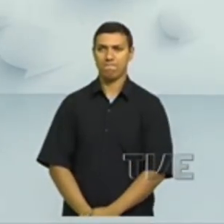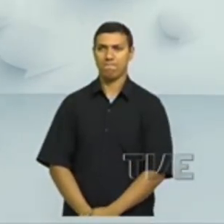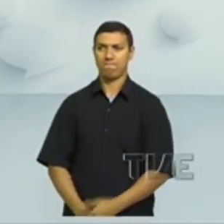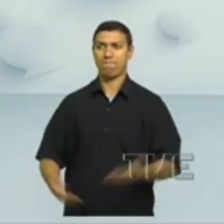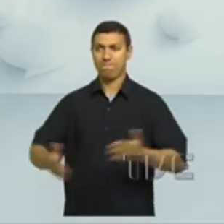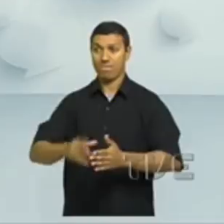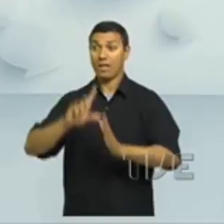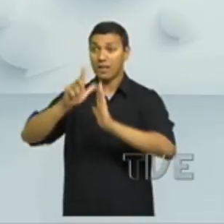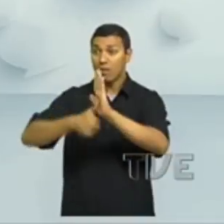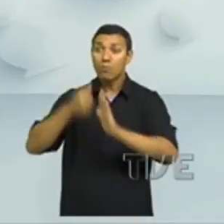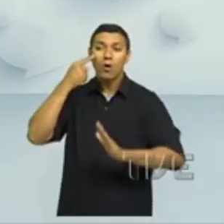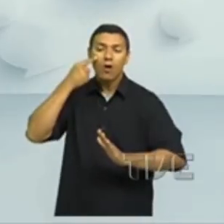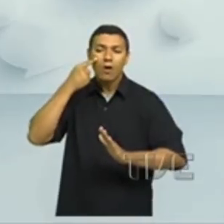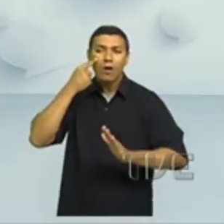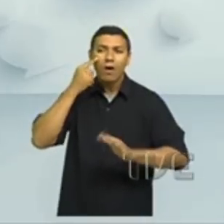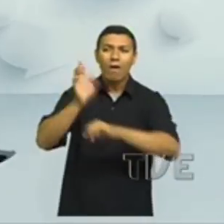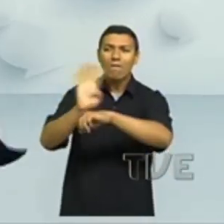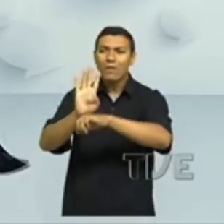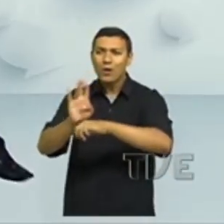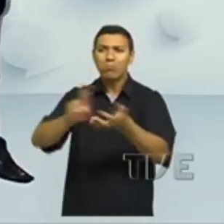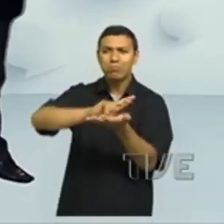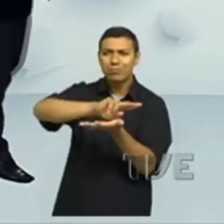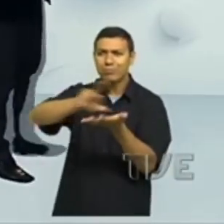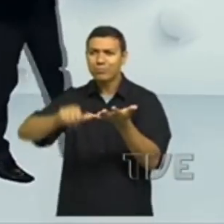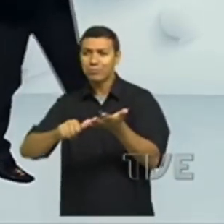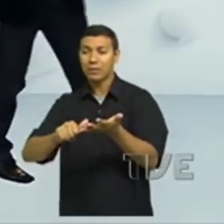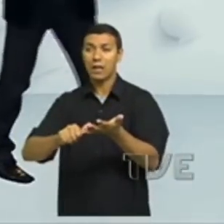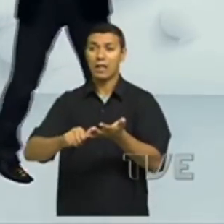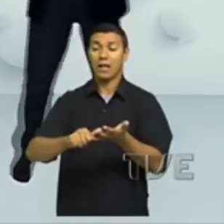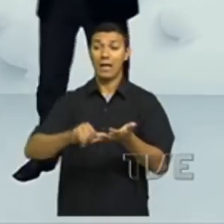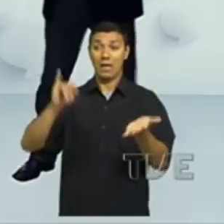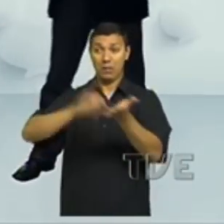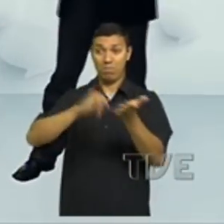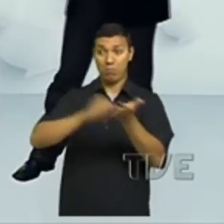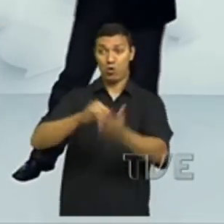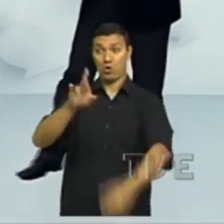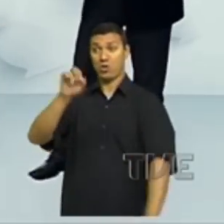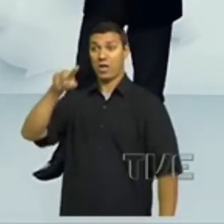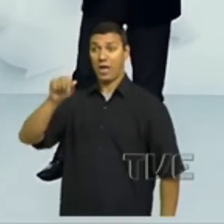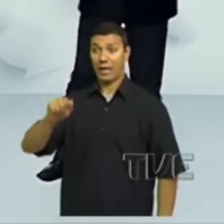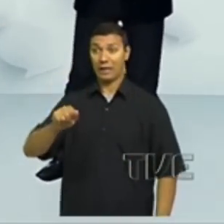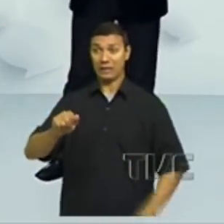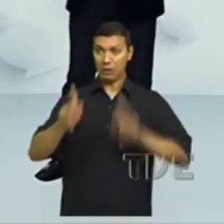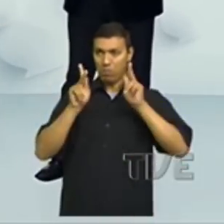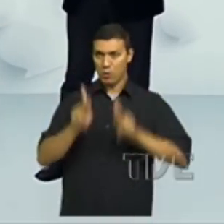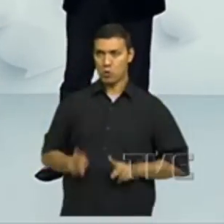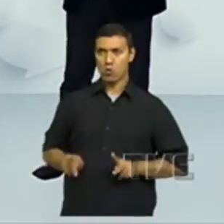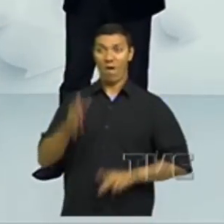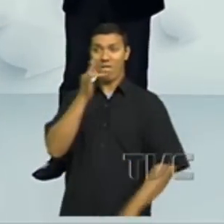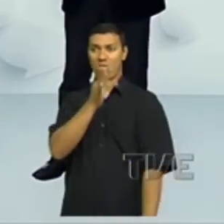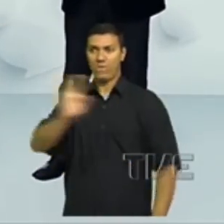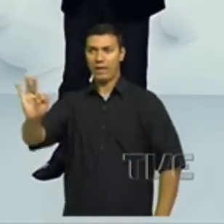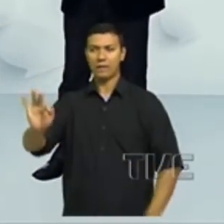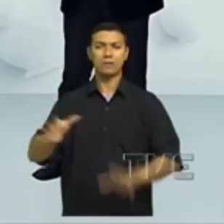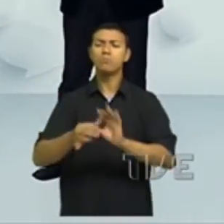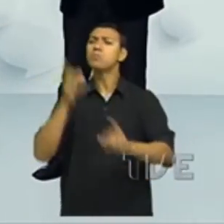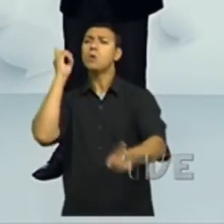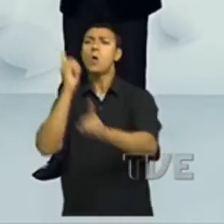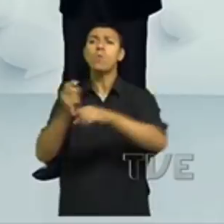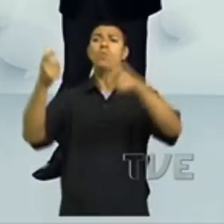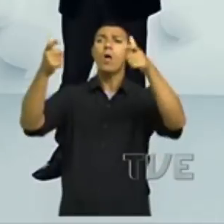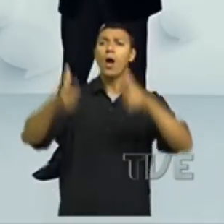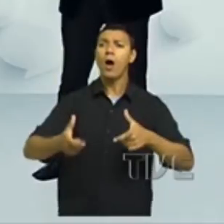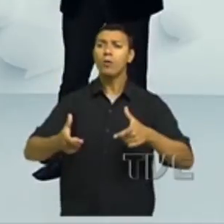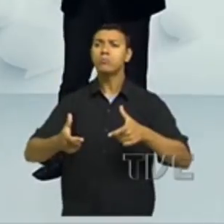Assista aos demais vídeos da série sobre Imposto de Renda à Pessoa Física e tire outras dúvidas. Mais informações você encontra no site da